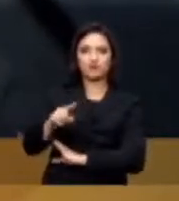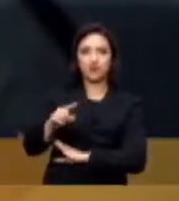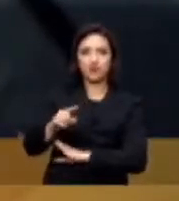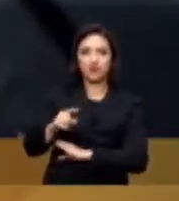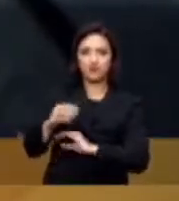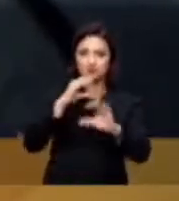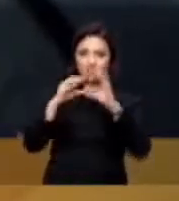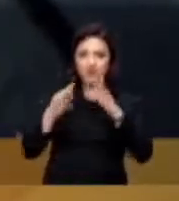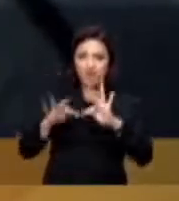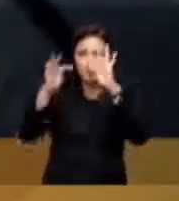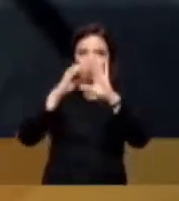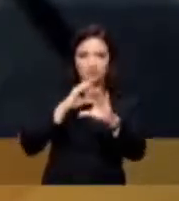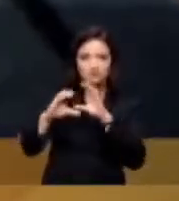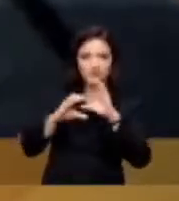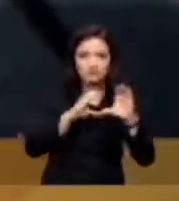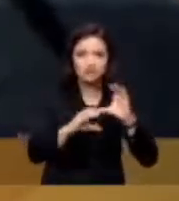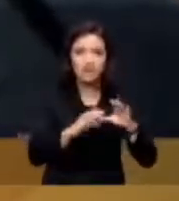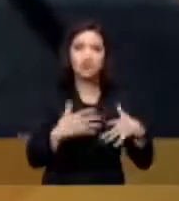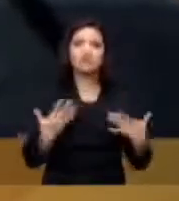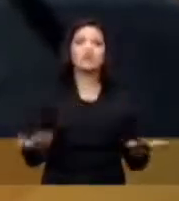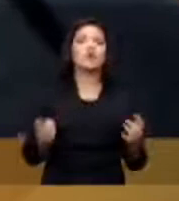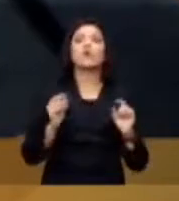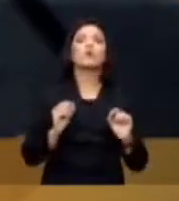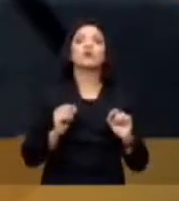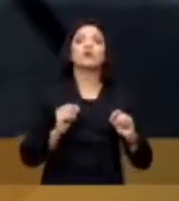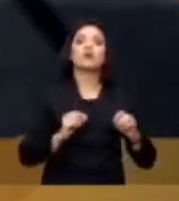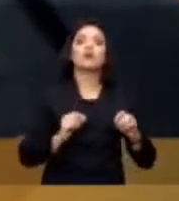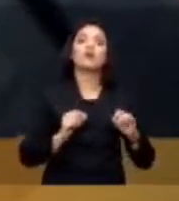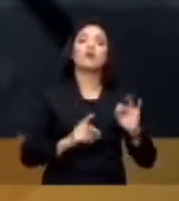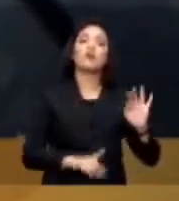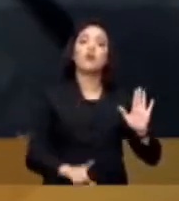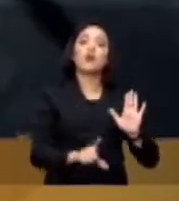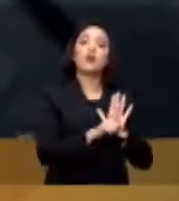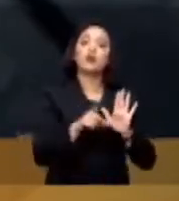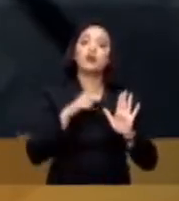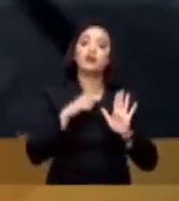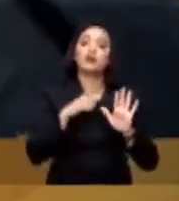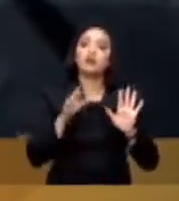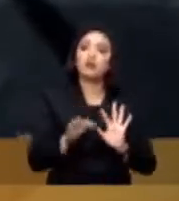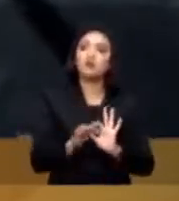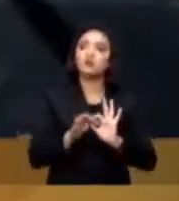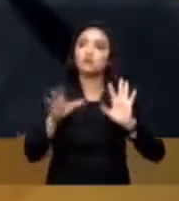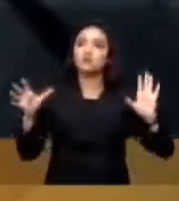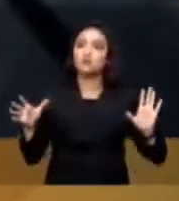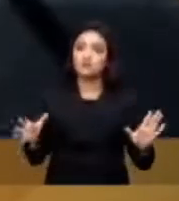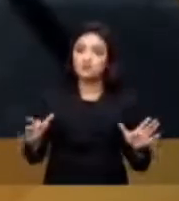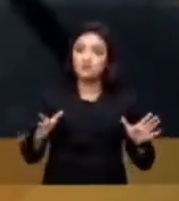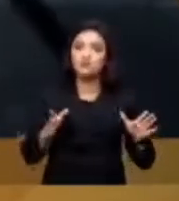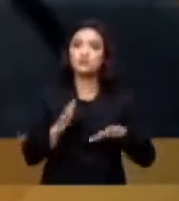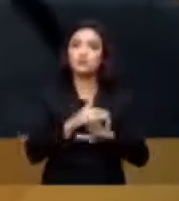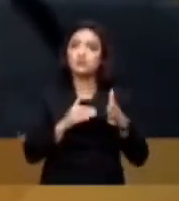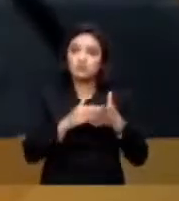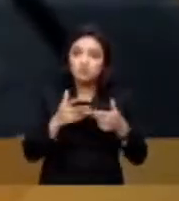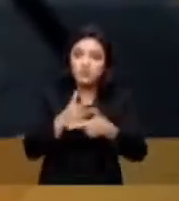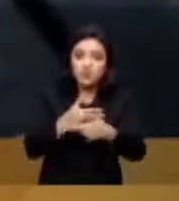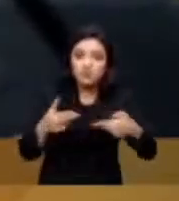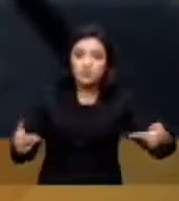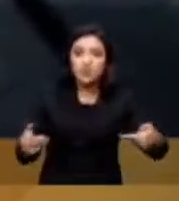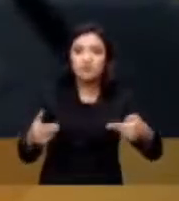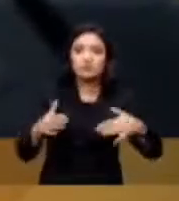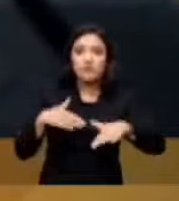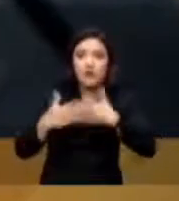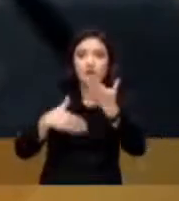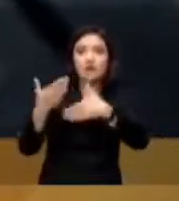dos recursos disponíveis para os avanços tecnológicos em telecomunicações, permitindo